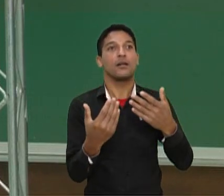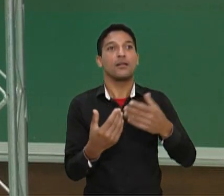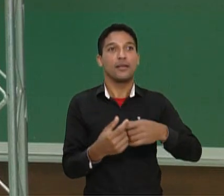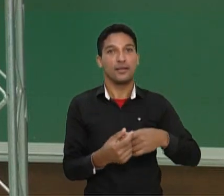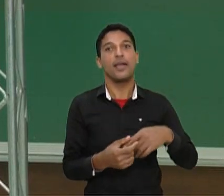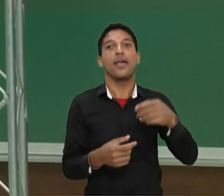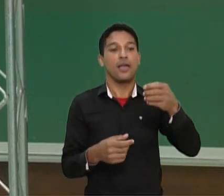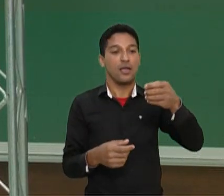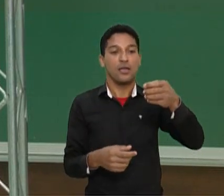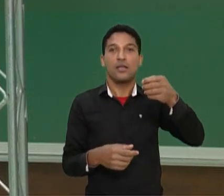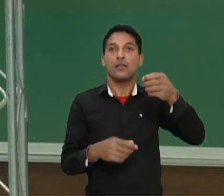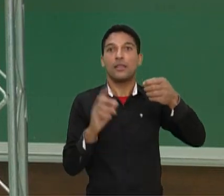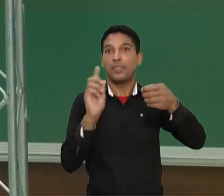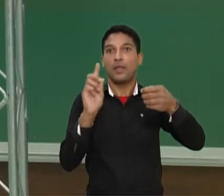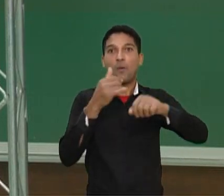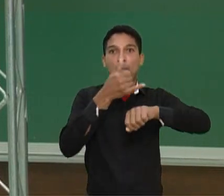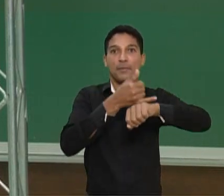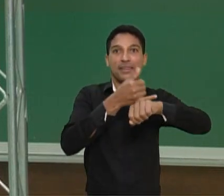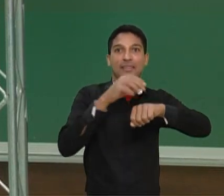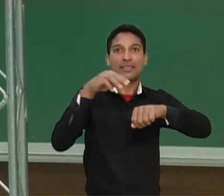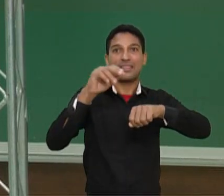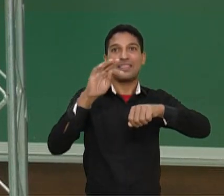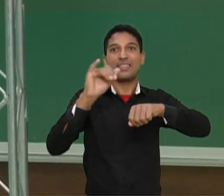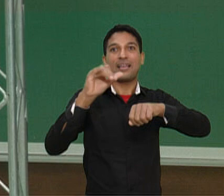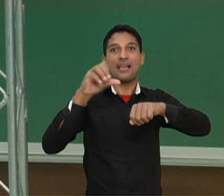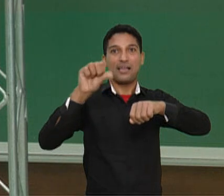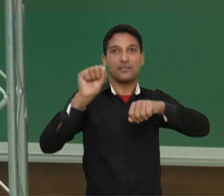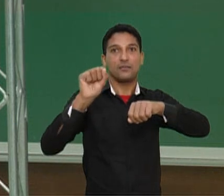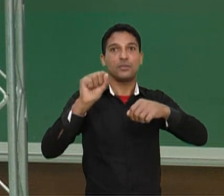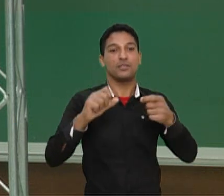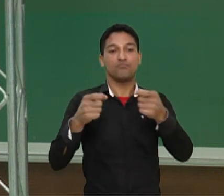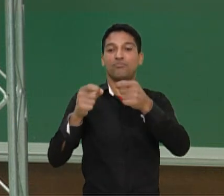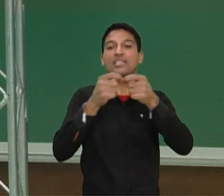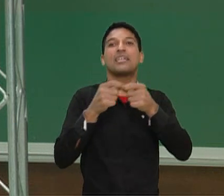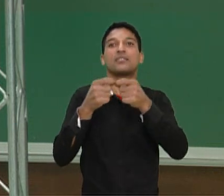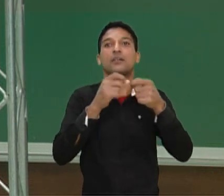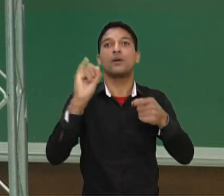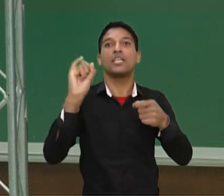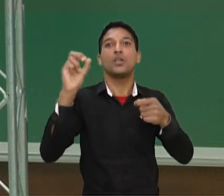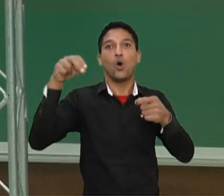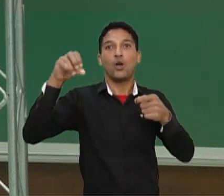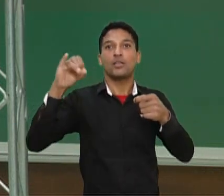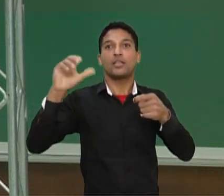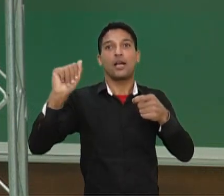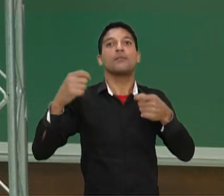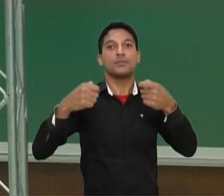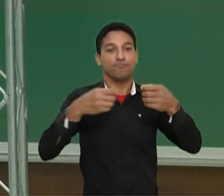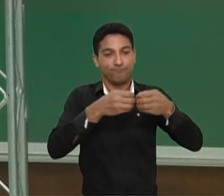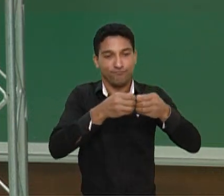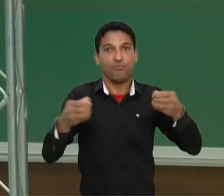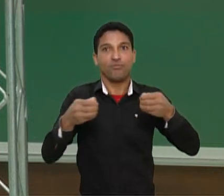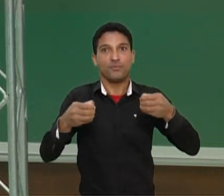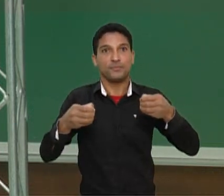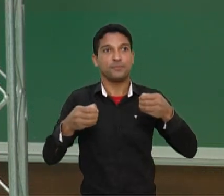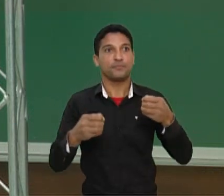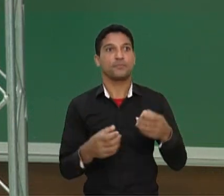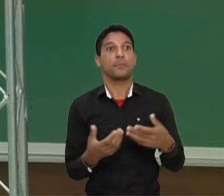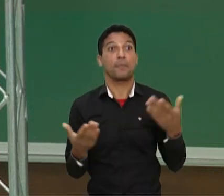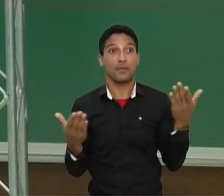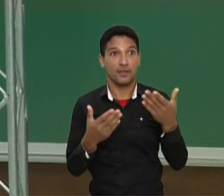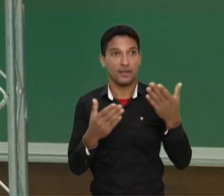iônica, dissociação também, galera. H2S, né? São dois compostos não metálicos, eu preciso